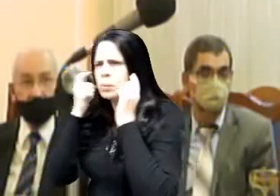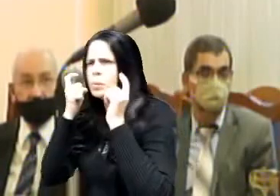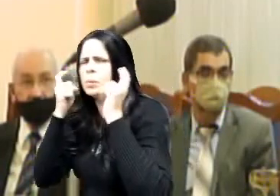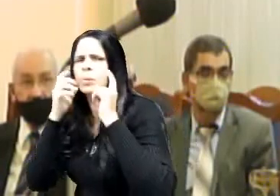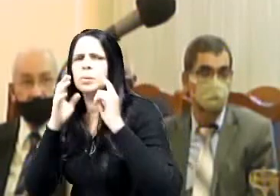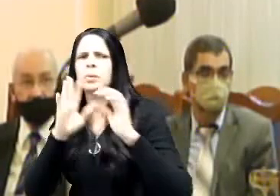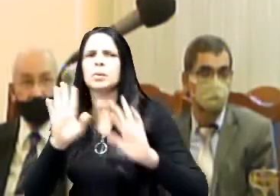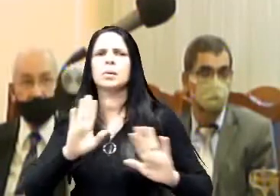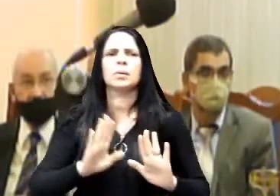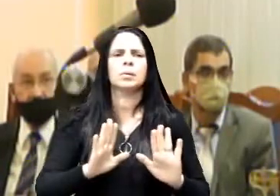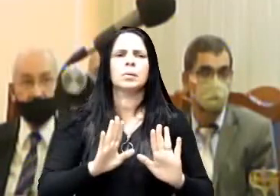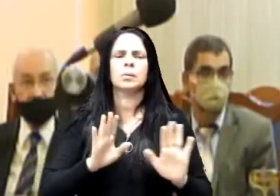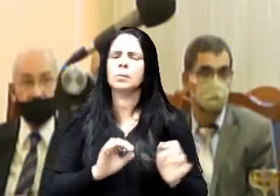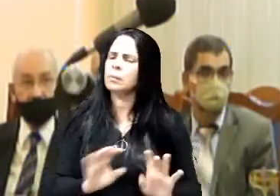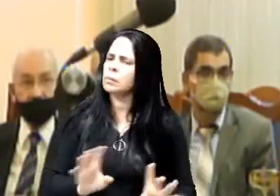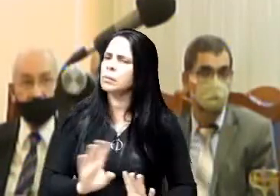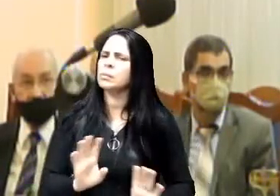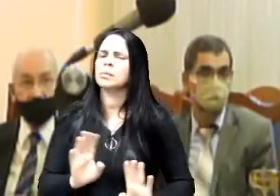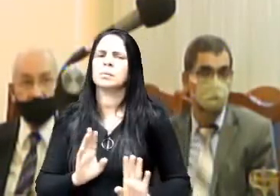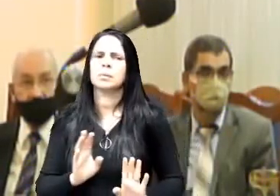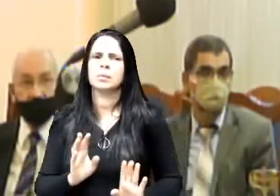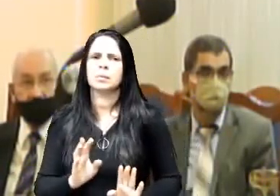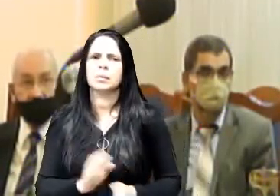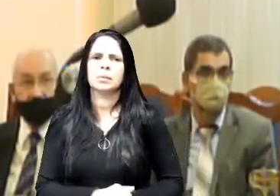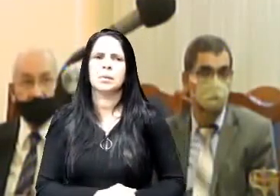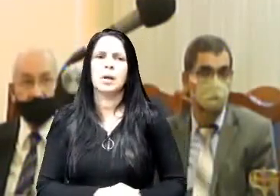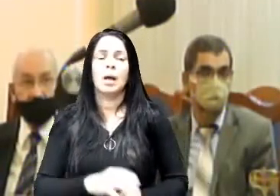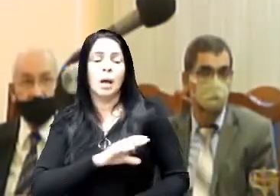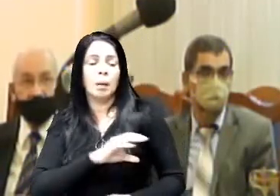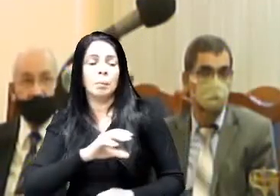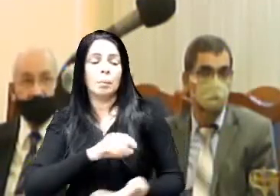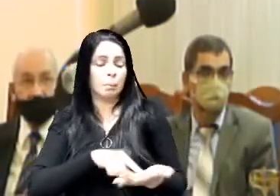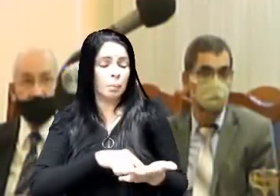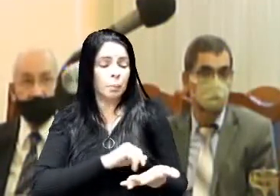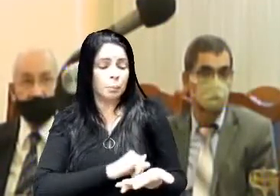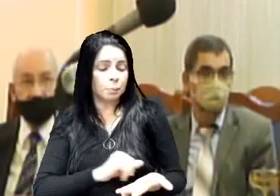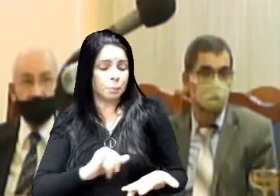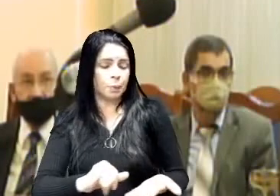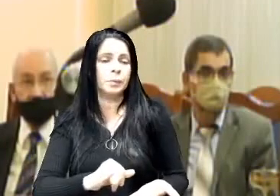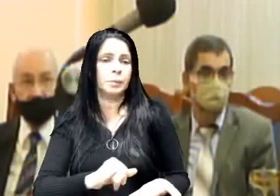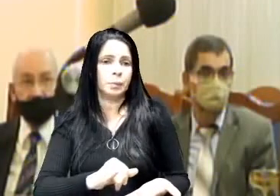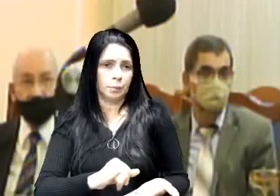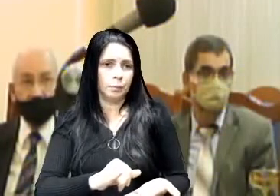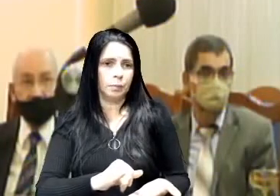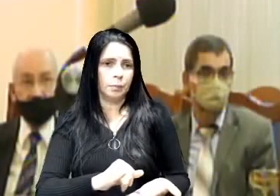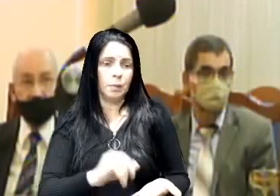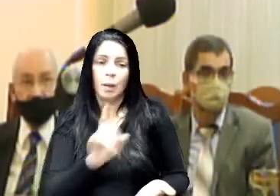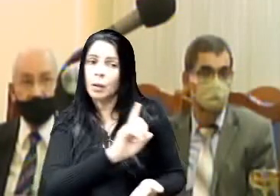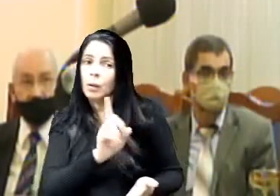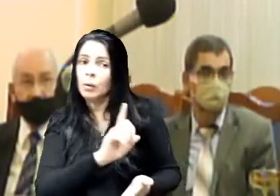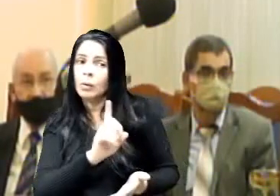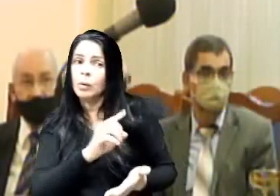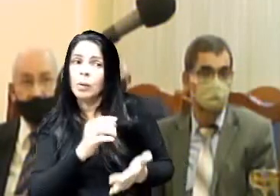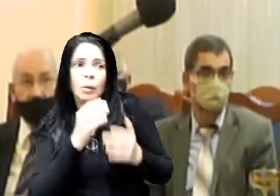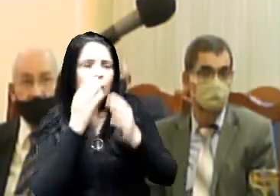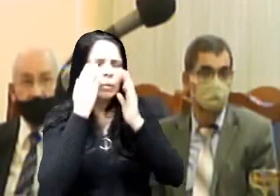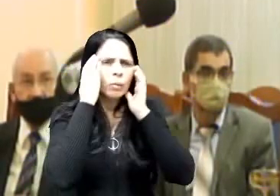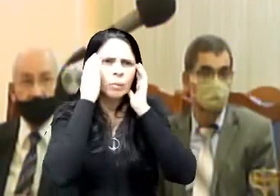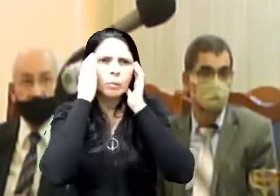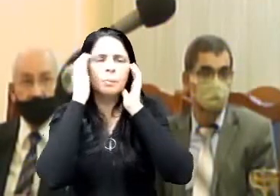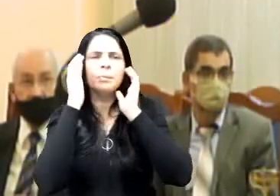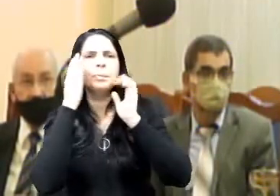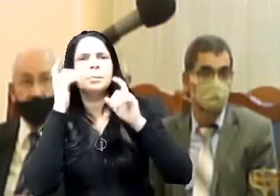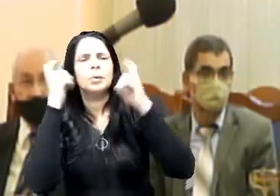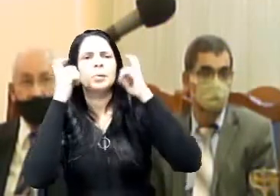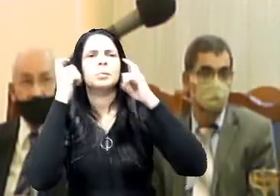A palavra de Deus está deixando claro para nós aqui. Amados, não estranheis. Não se surpreenda, não. Ah, pastor, vem luta por